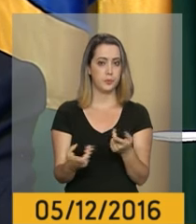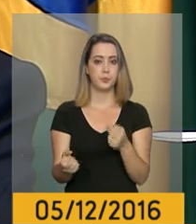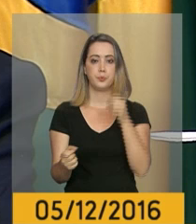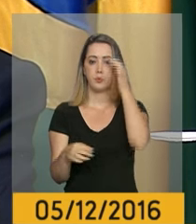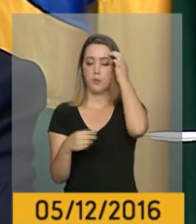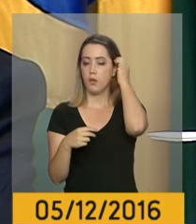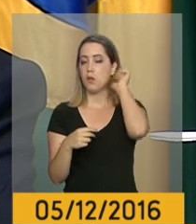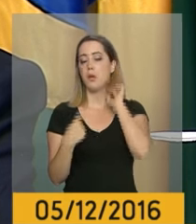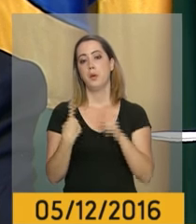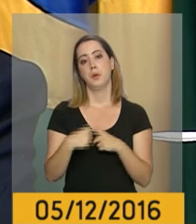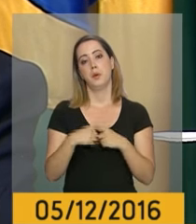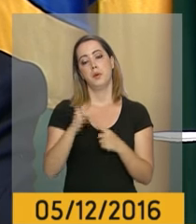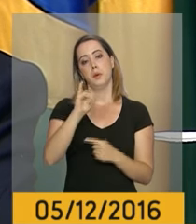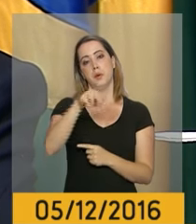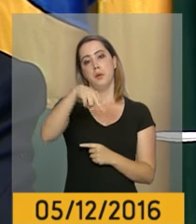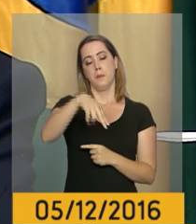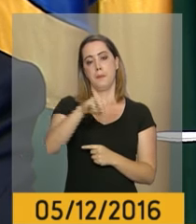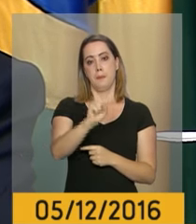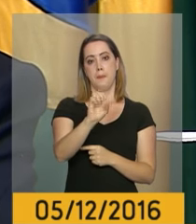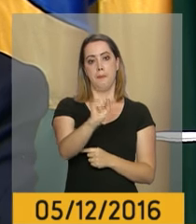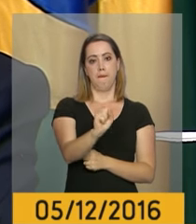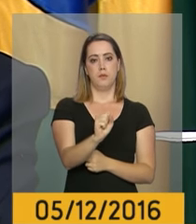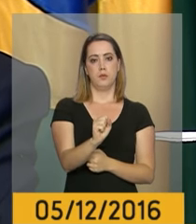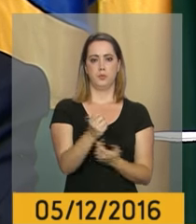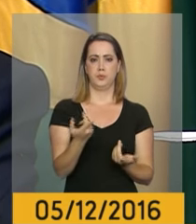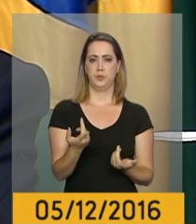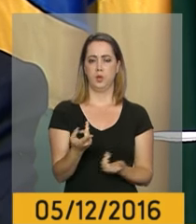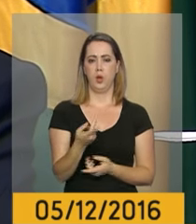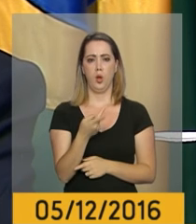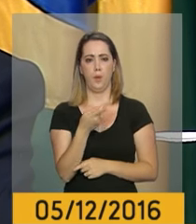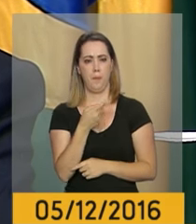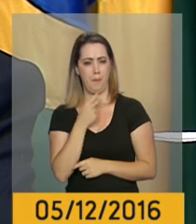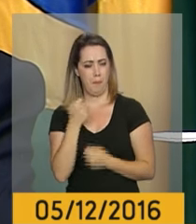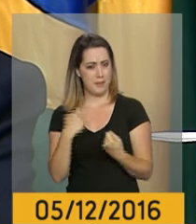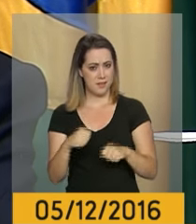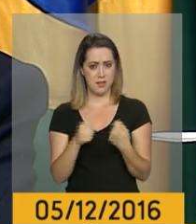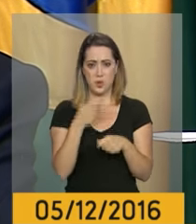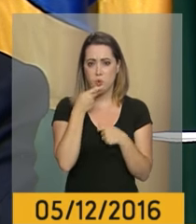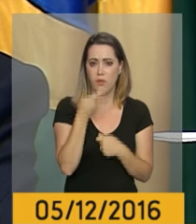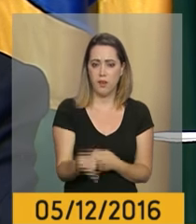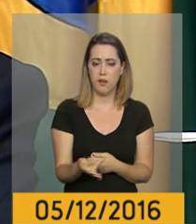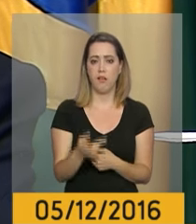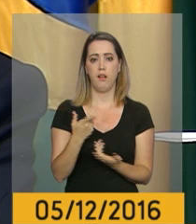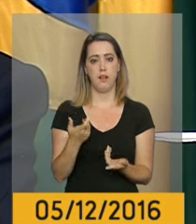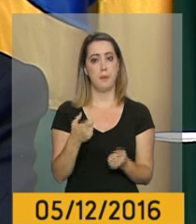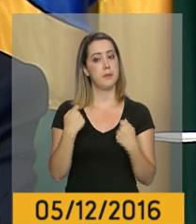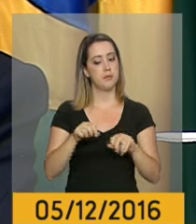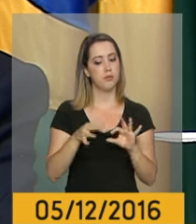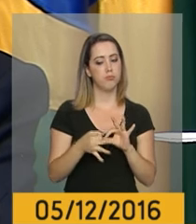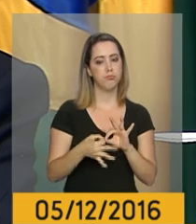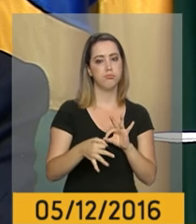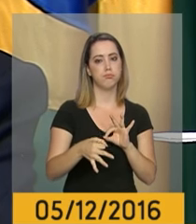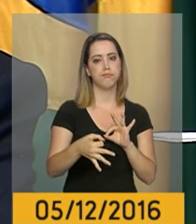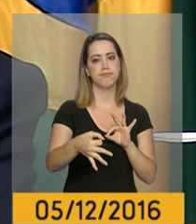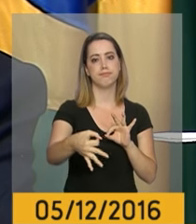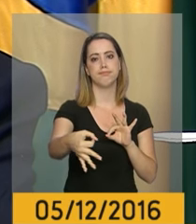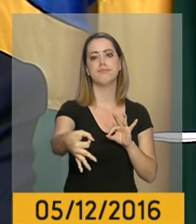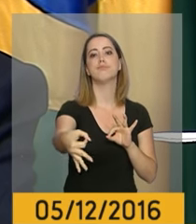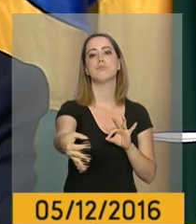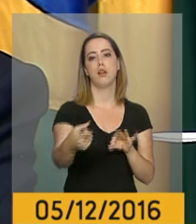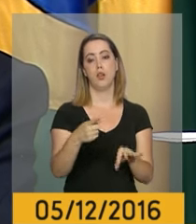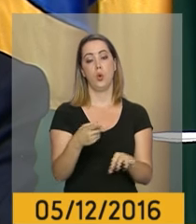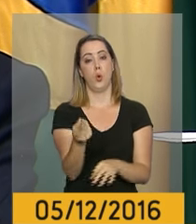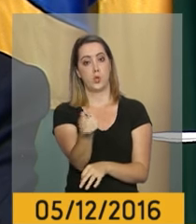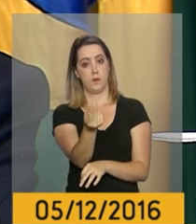a previdência, não preciso dizer isso aos senhores, é uma relação de longuíssimo prazo. Os valores envolvidos